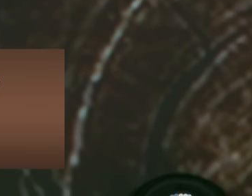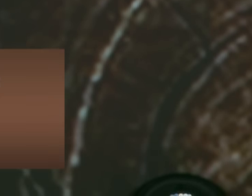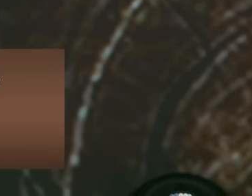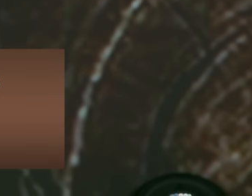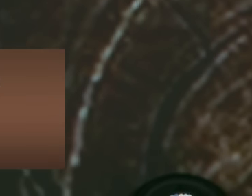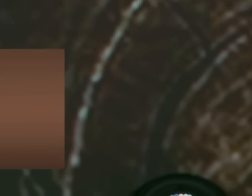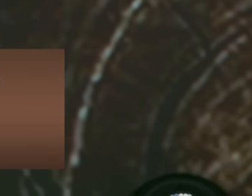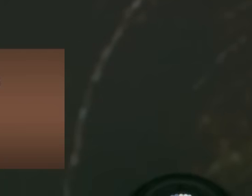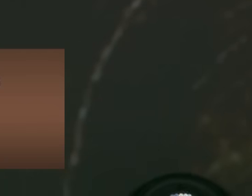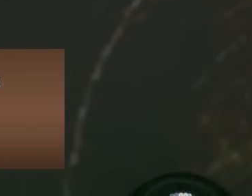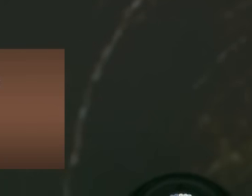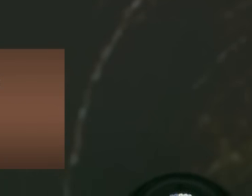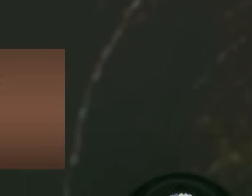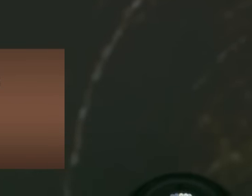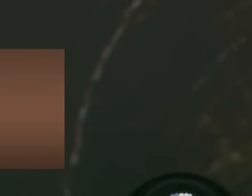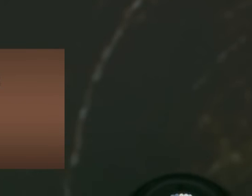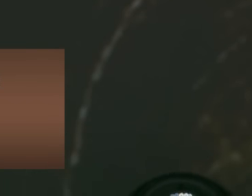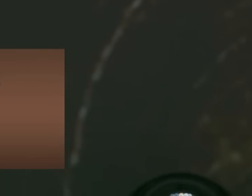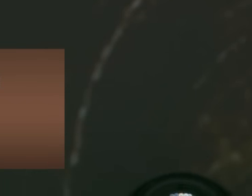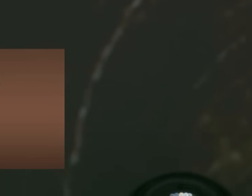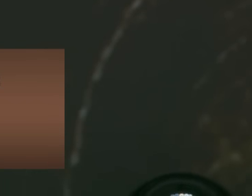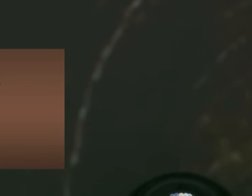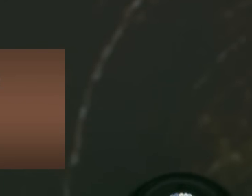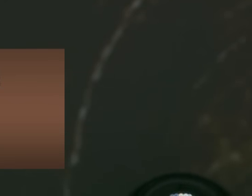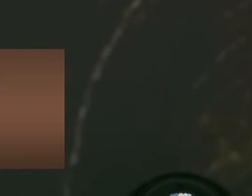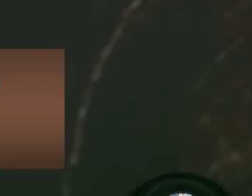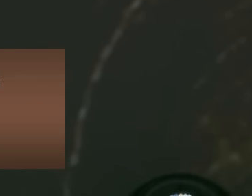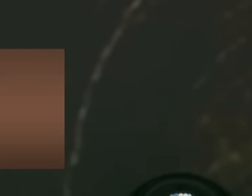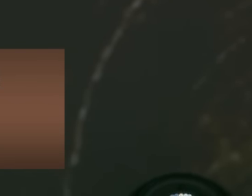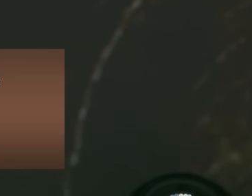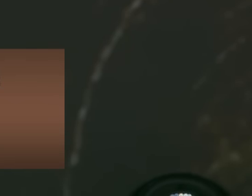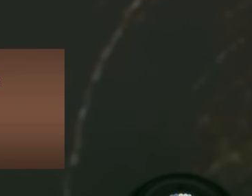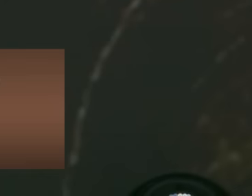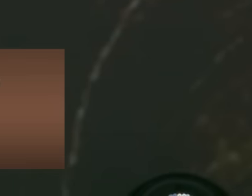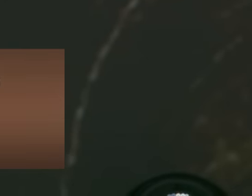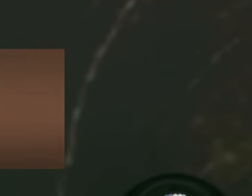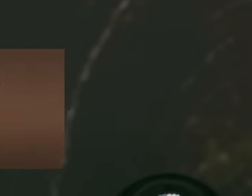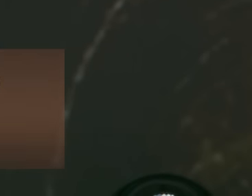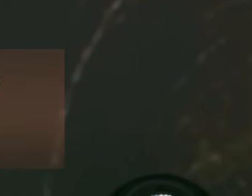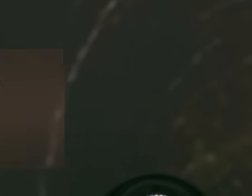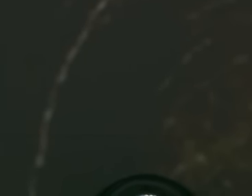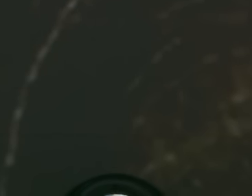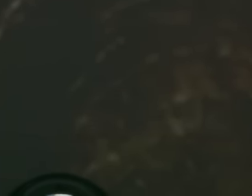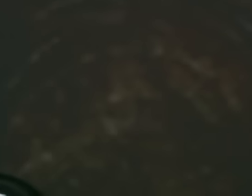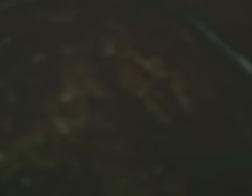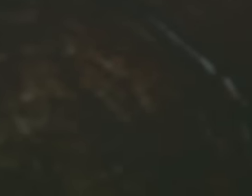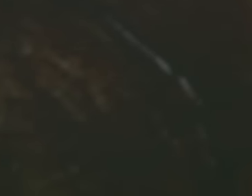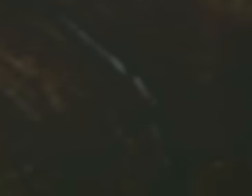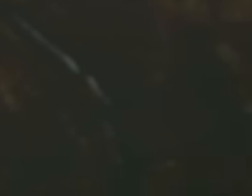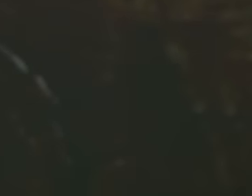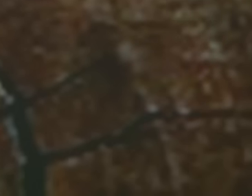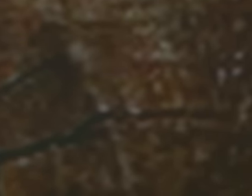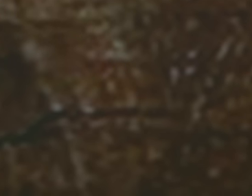Só o 3. Vou pescar, disse Simão Pedro. Só até aqui, fecha os olhos.